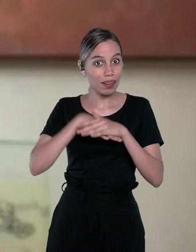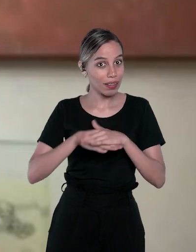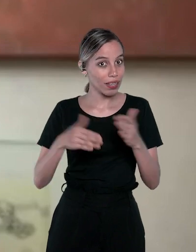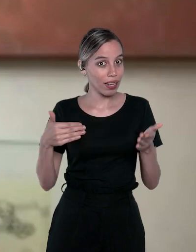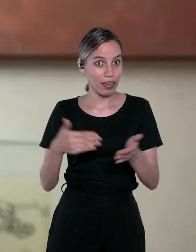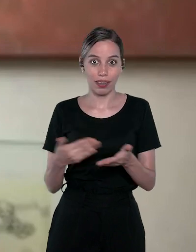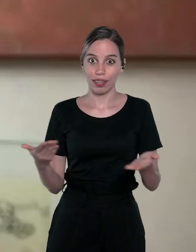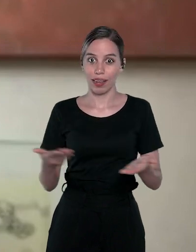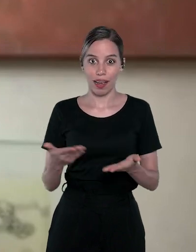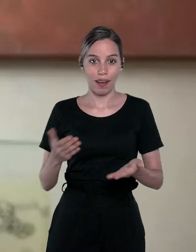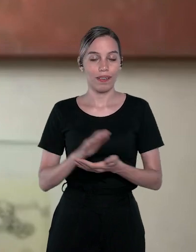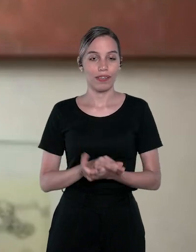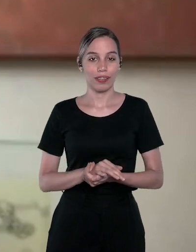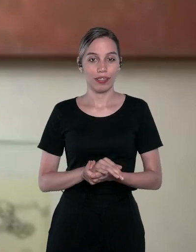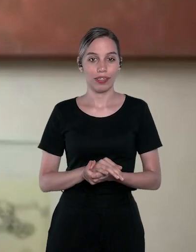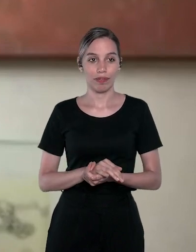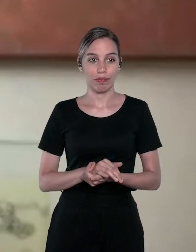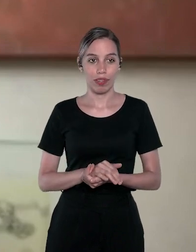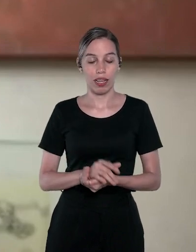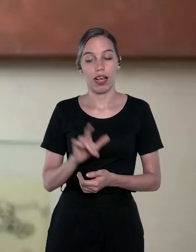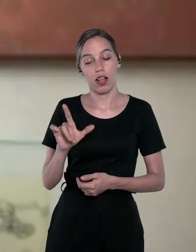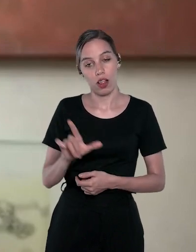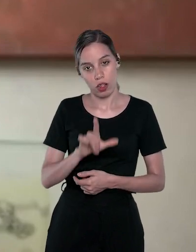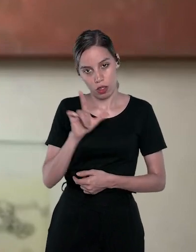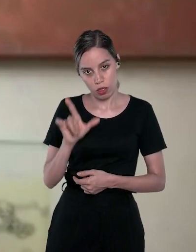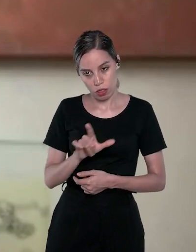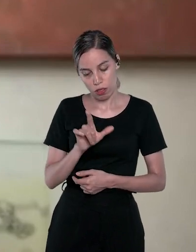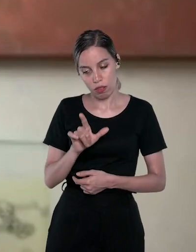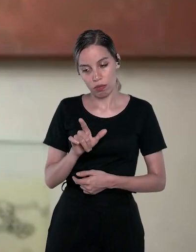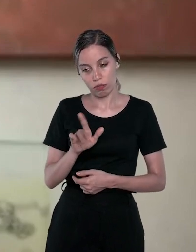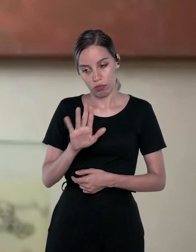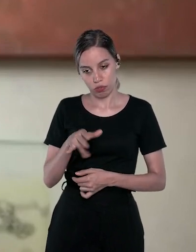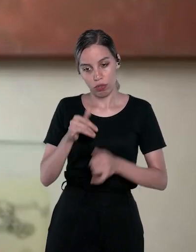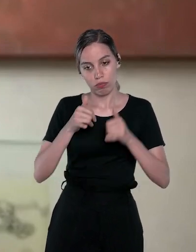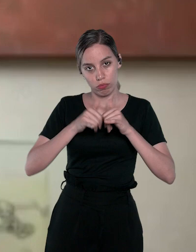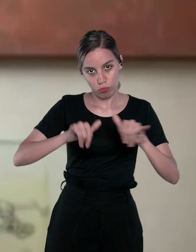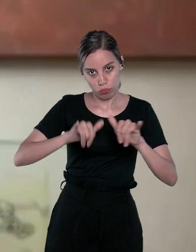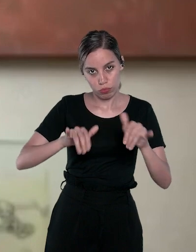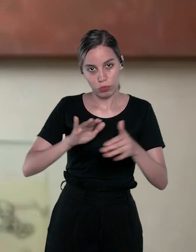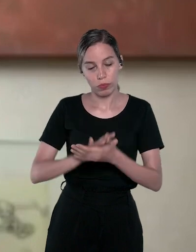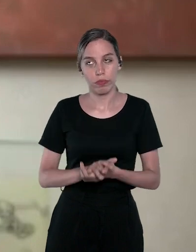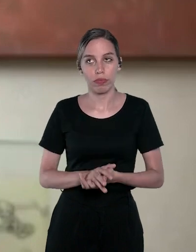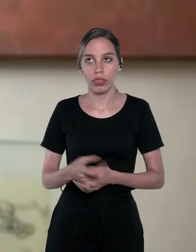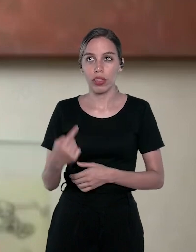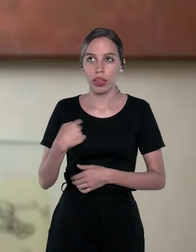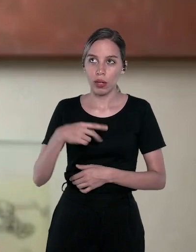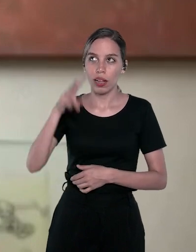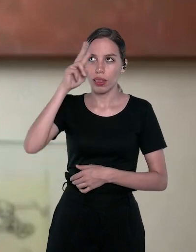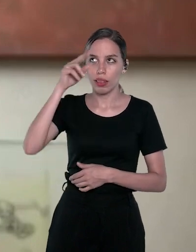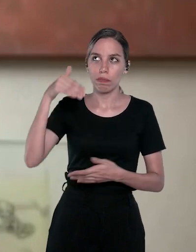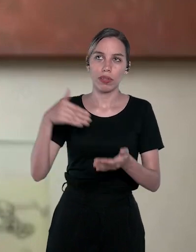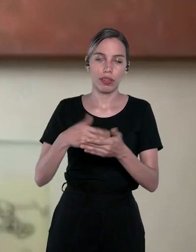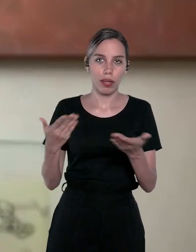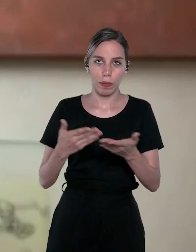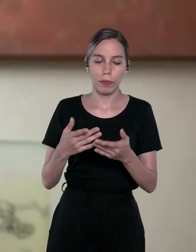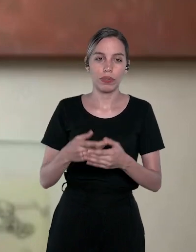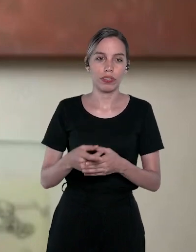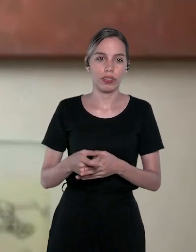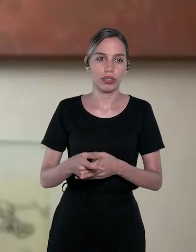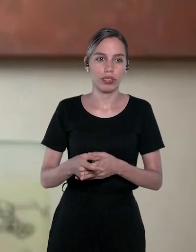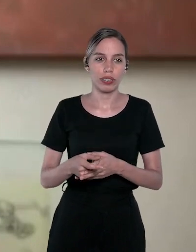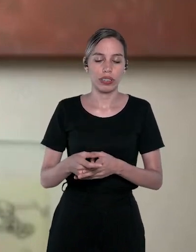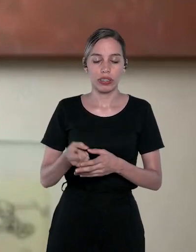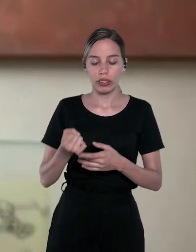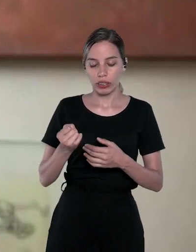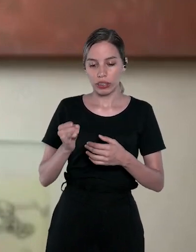obviamente foi publicado. Eu me lembro dos 2 primeiros versos, que dizia: se esvai de